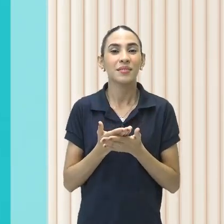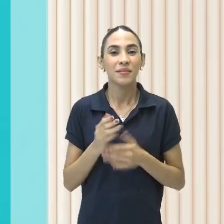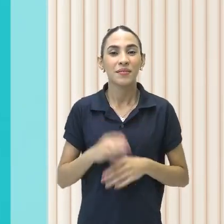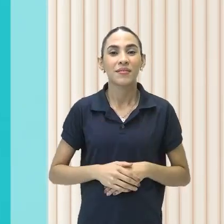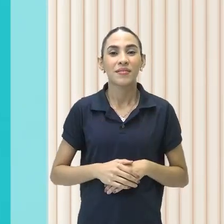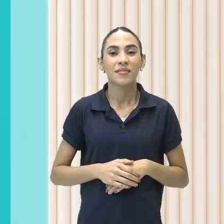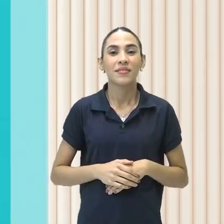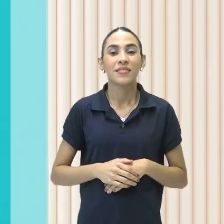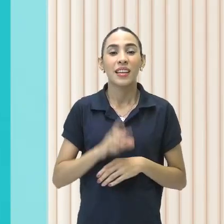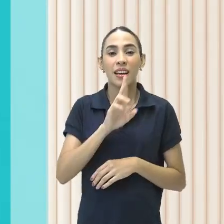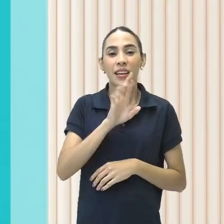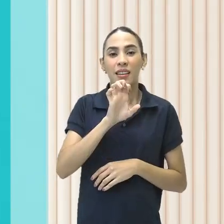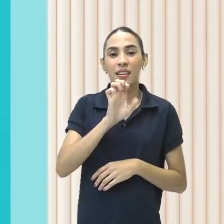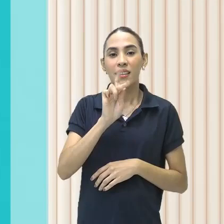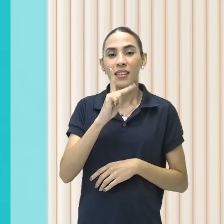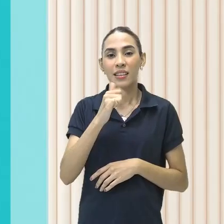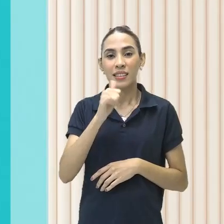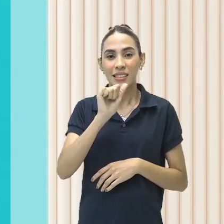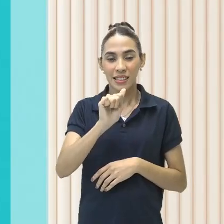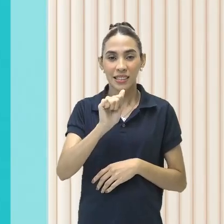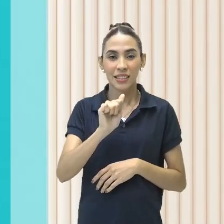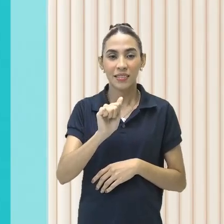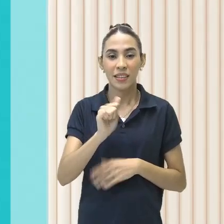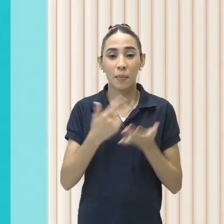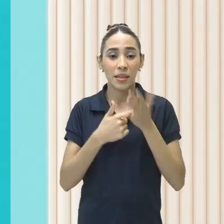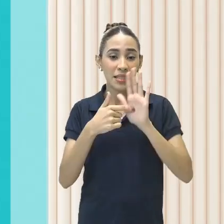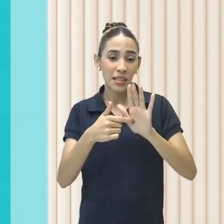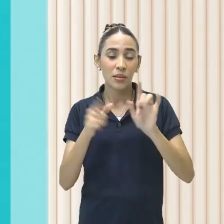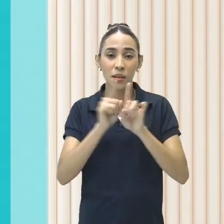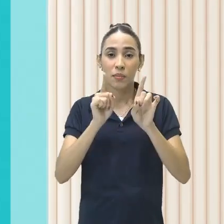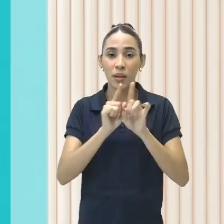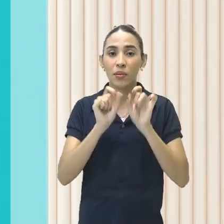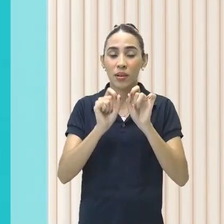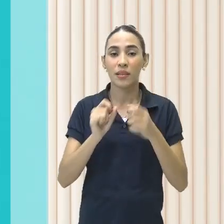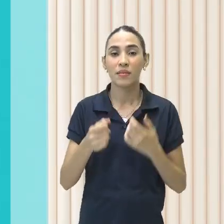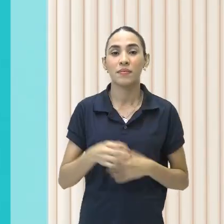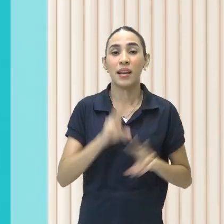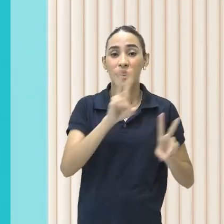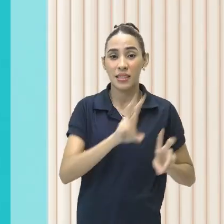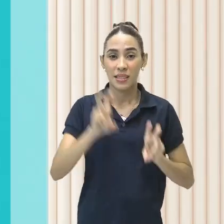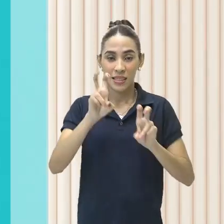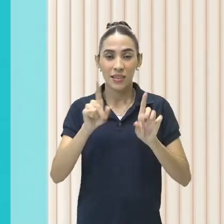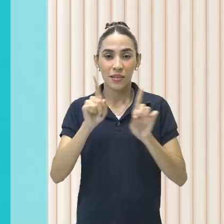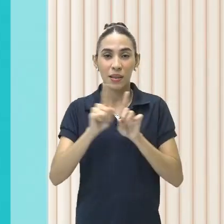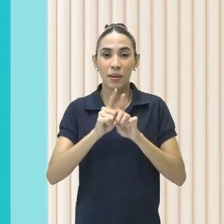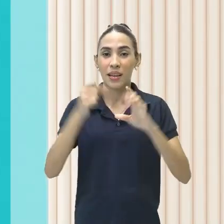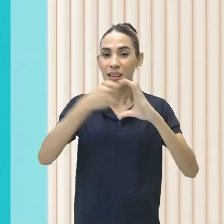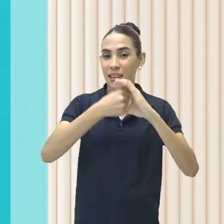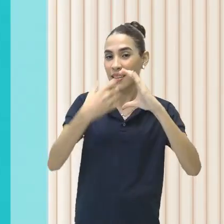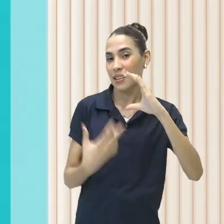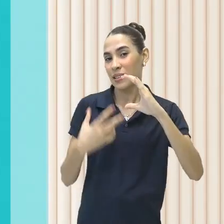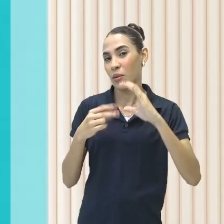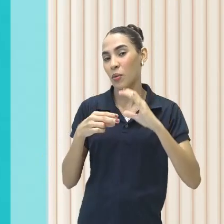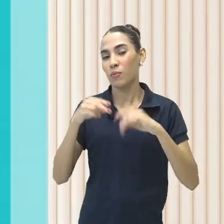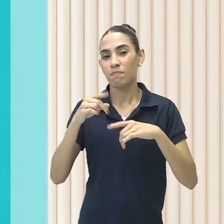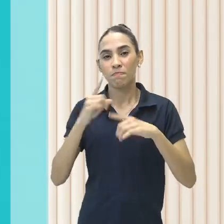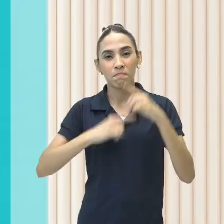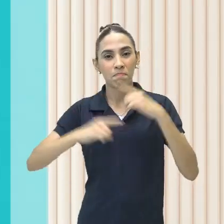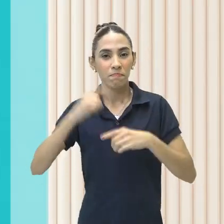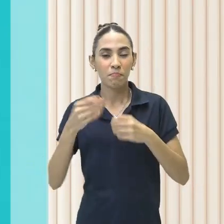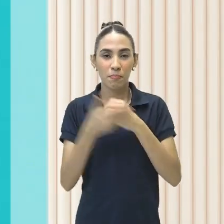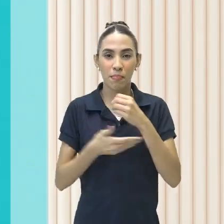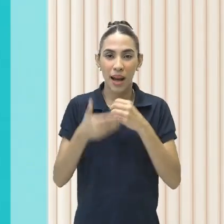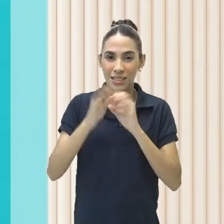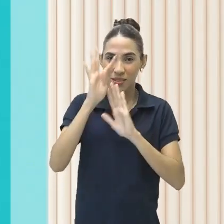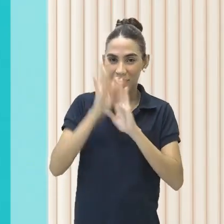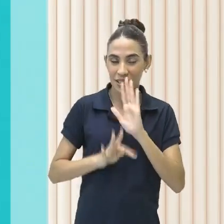sobre resenha, certo? A resenha trazendo também citação e paráfrase para dar uma credibilidade à base ao